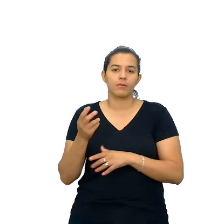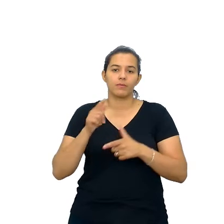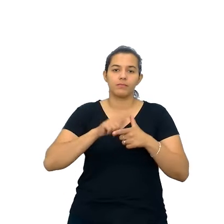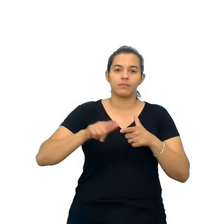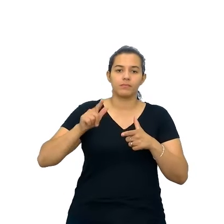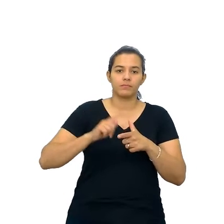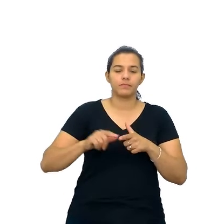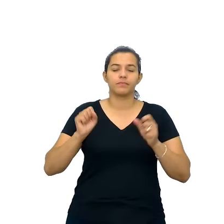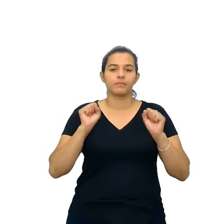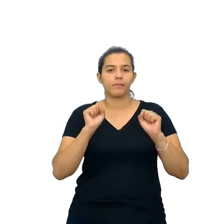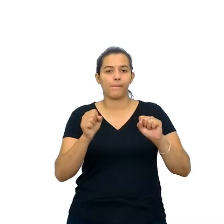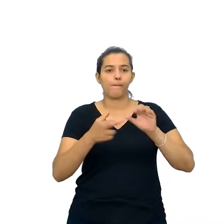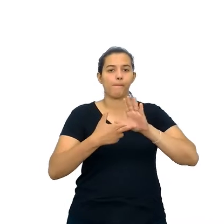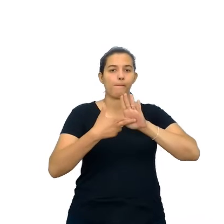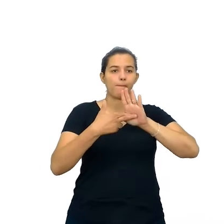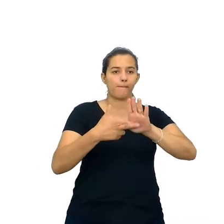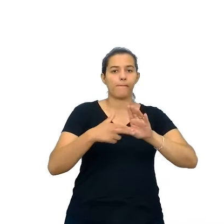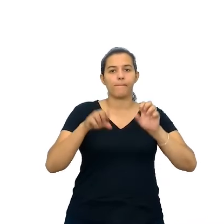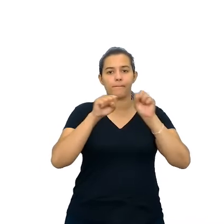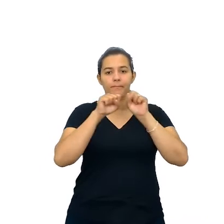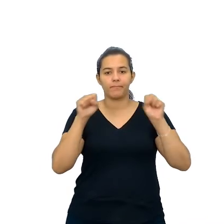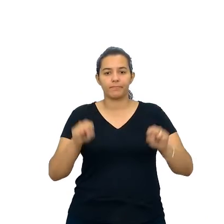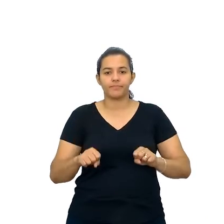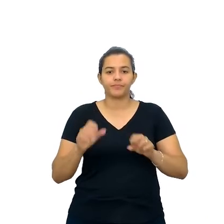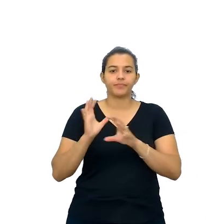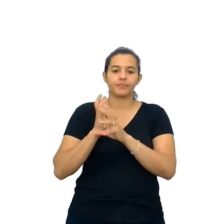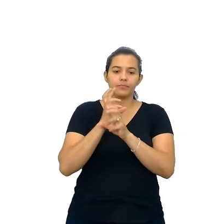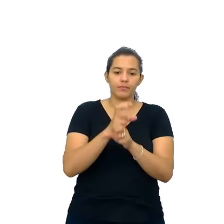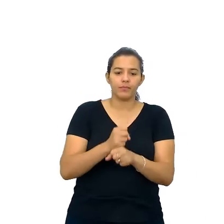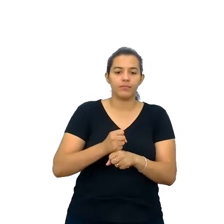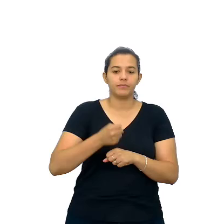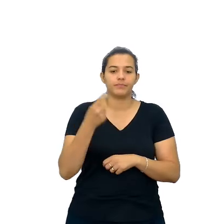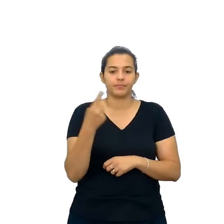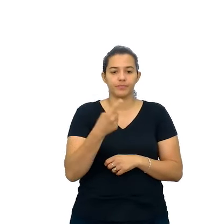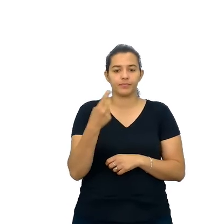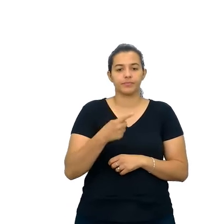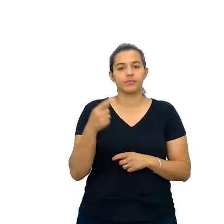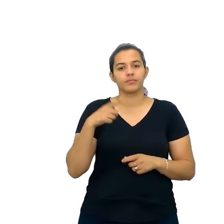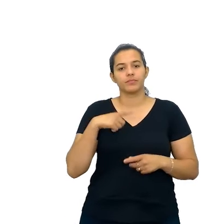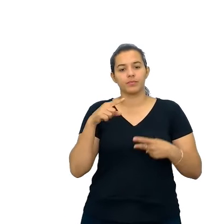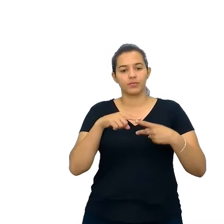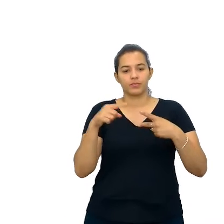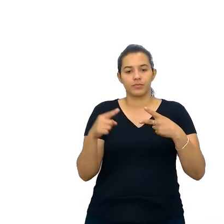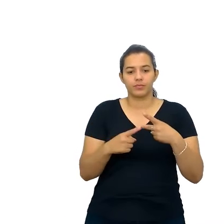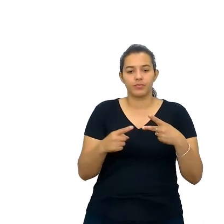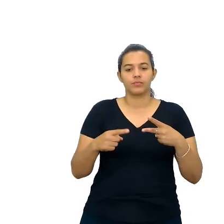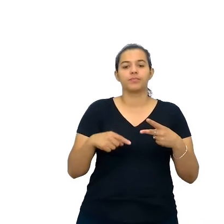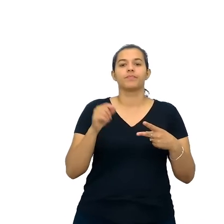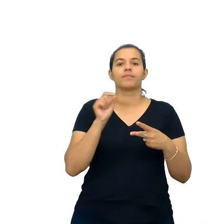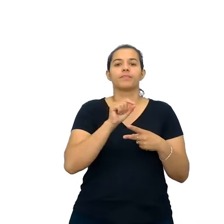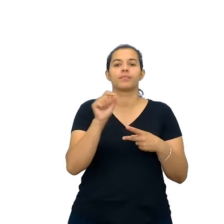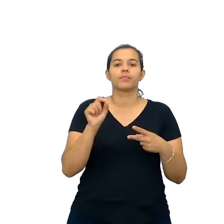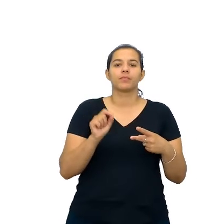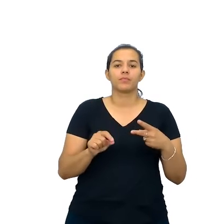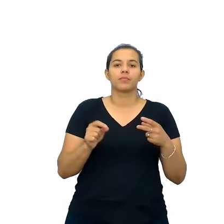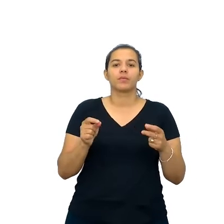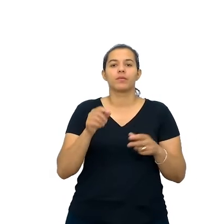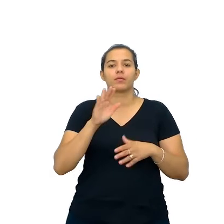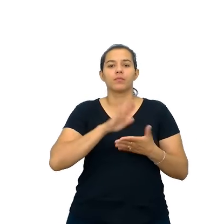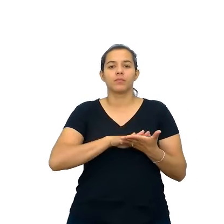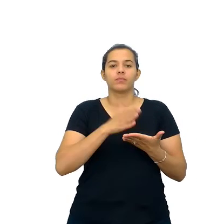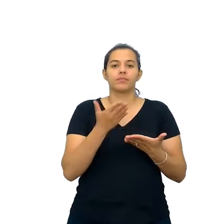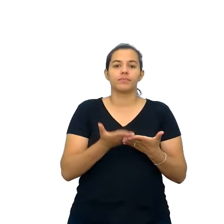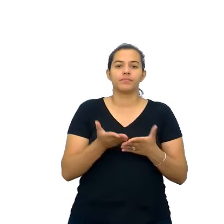ser representadas por sistemas de equação de primeiro grau com duas incógnitas e